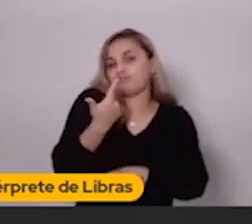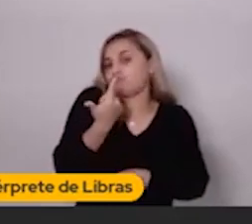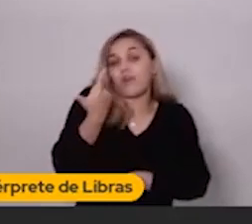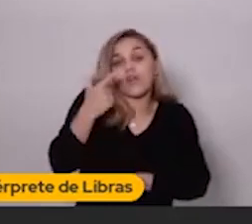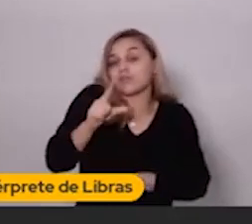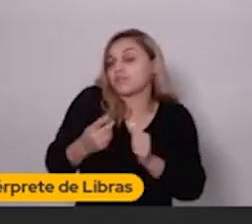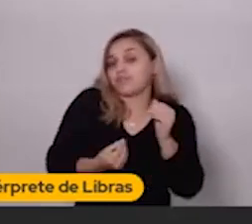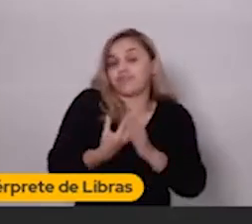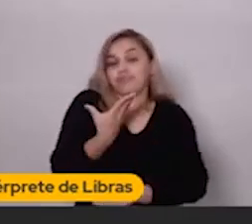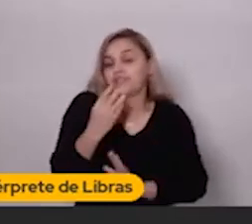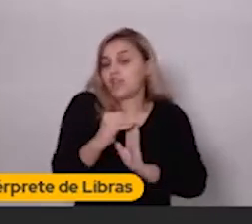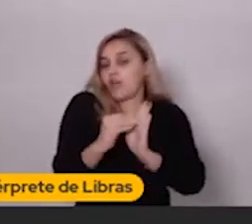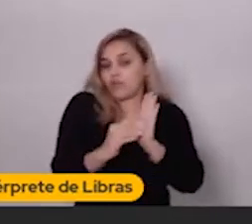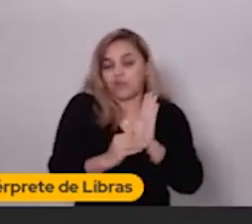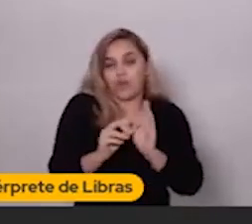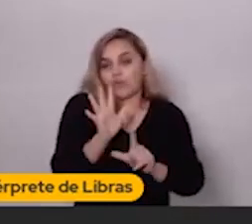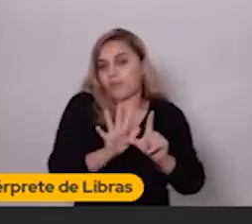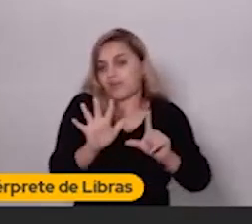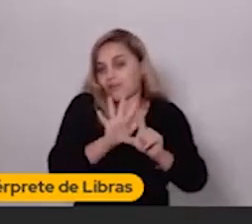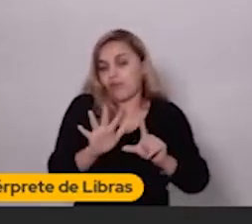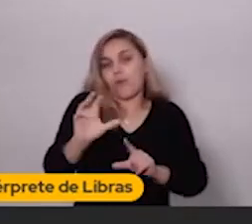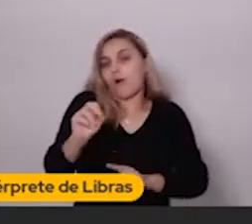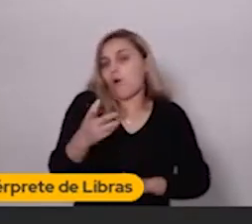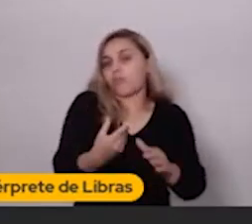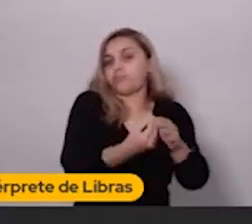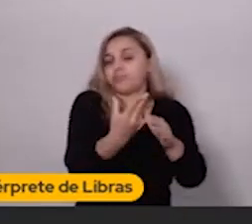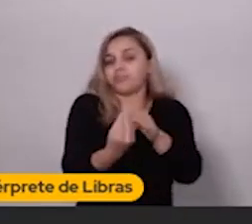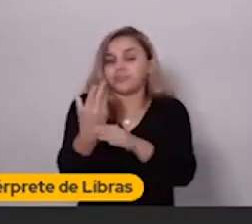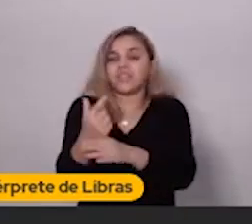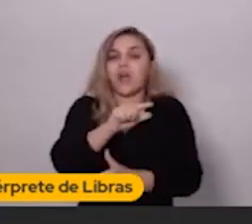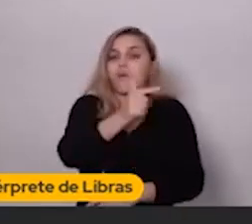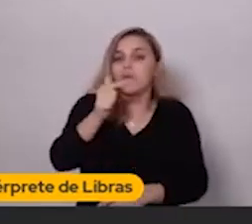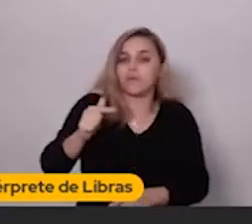conteúdo na plataforma ou criar até outros canais, né?